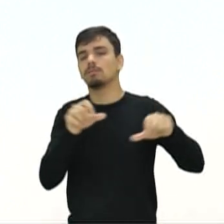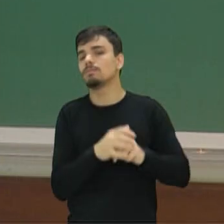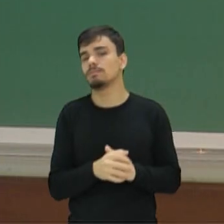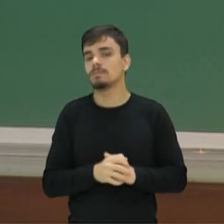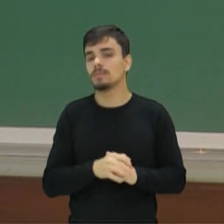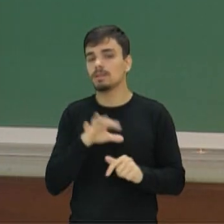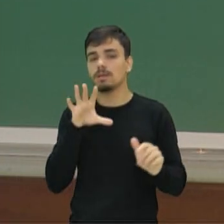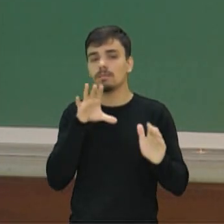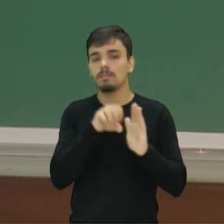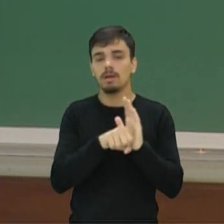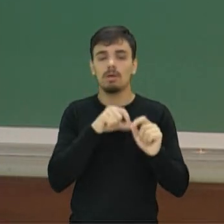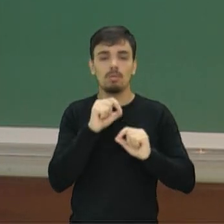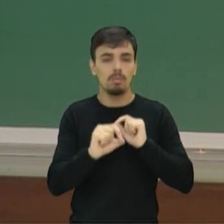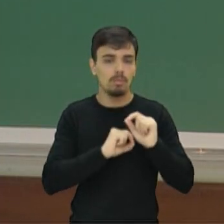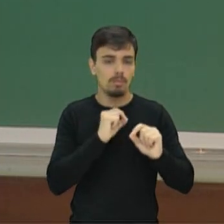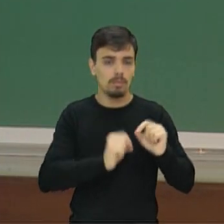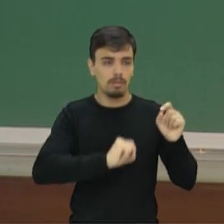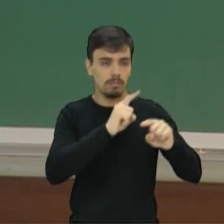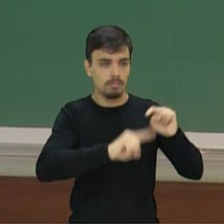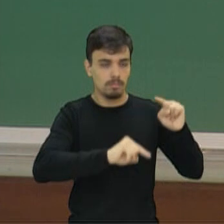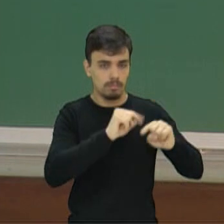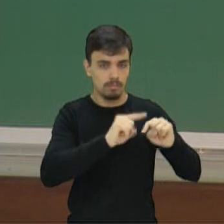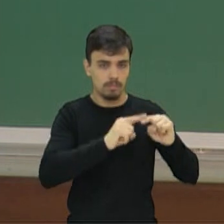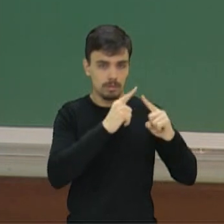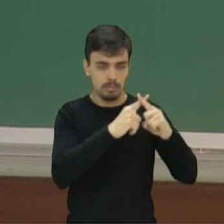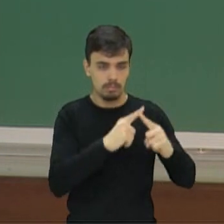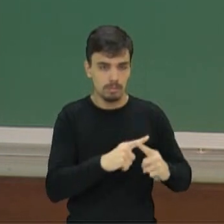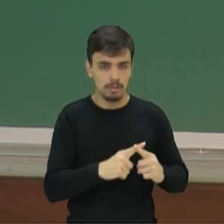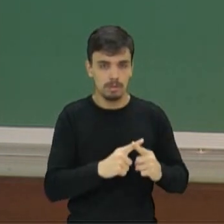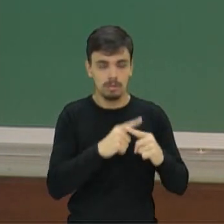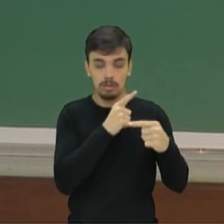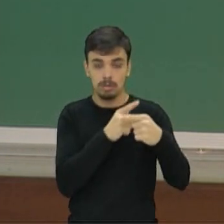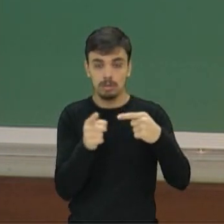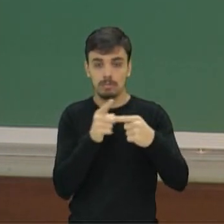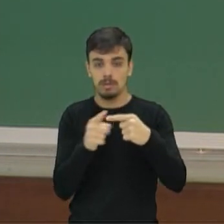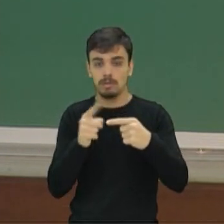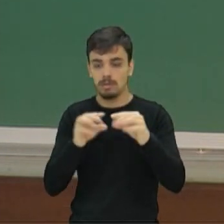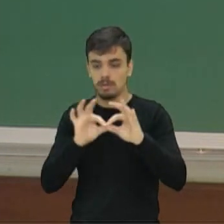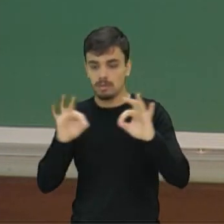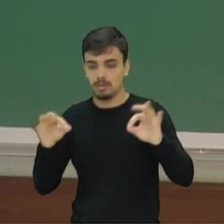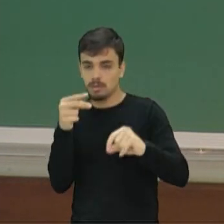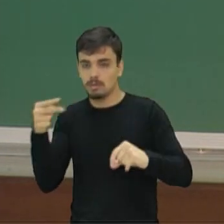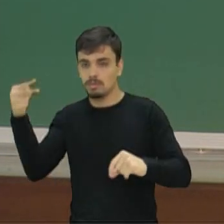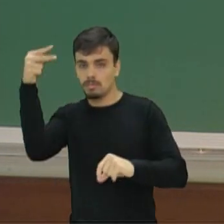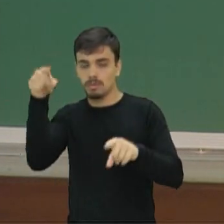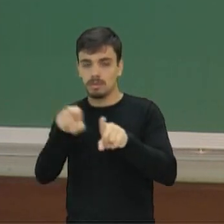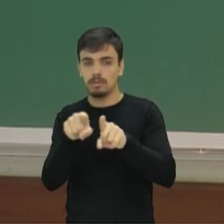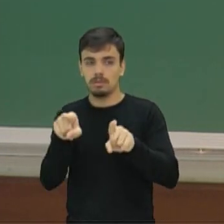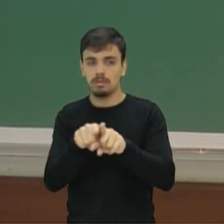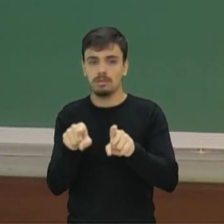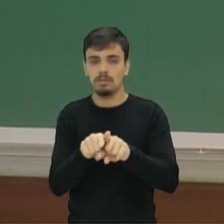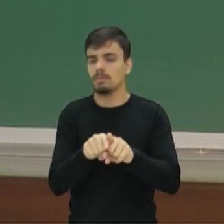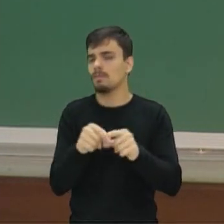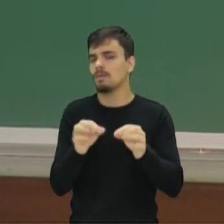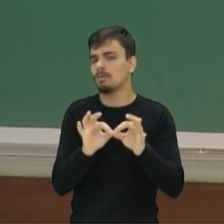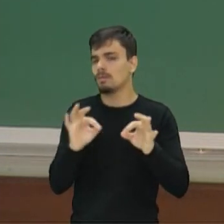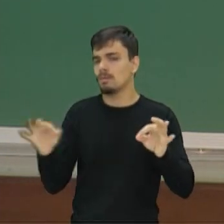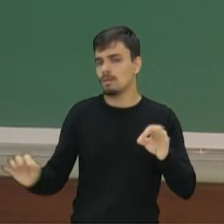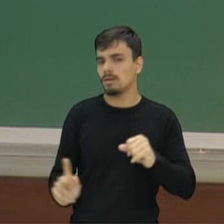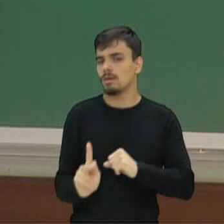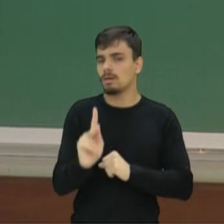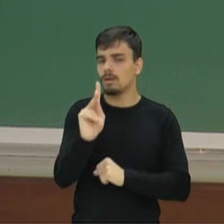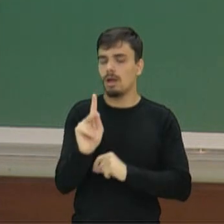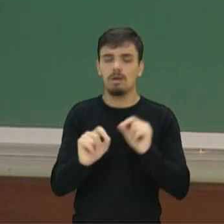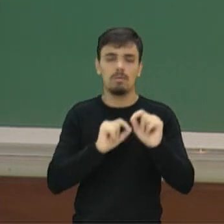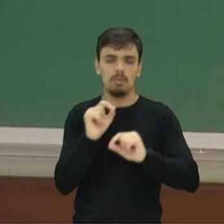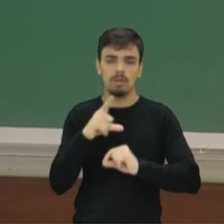o produto das cargas dividido pela distância ao quadrado, vezes uma constante K, isso vai